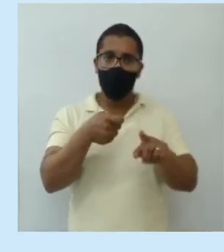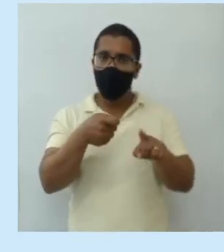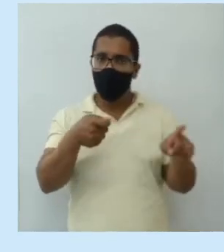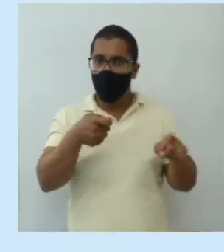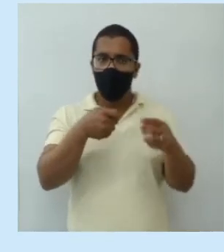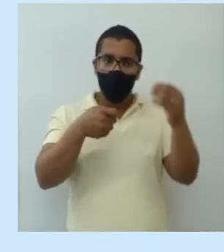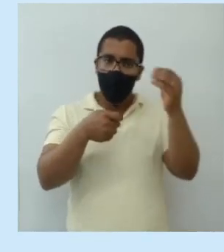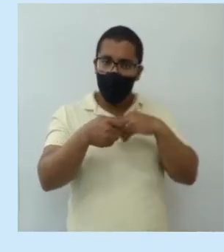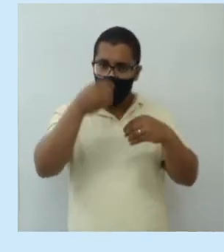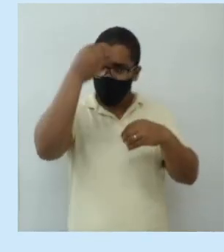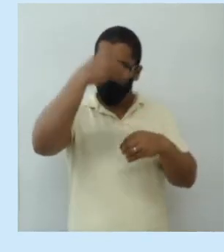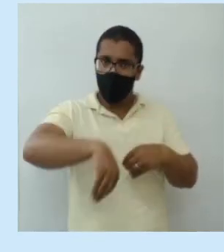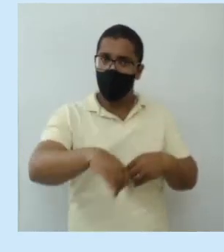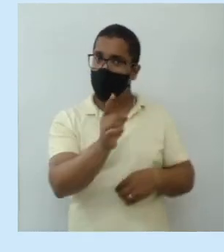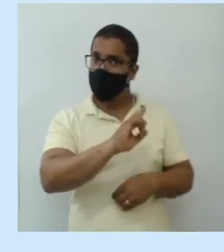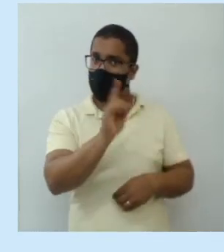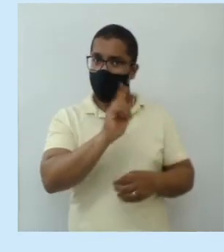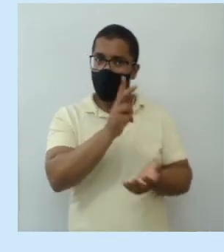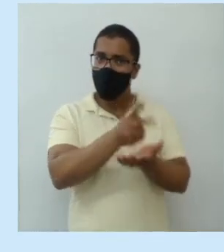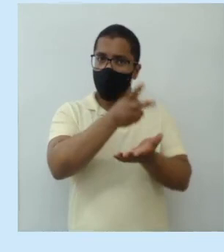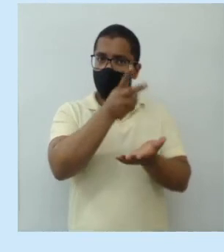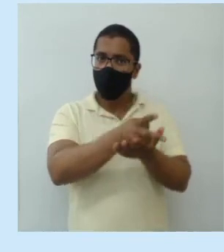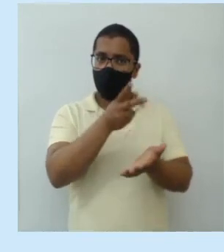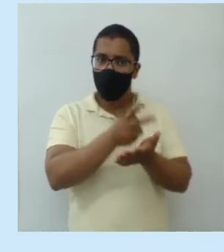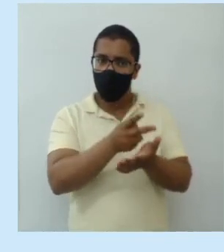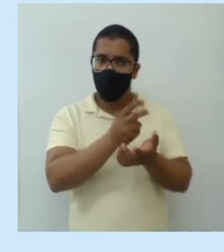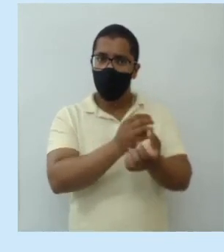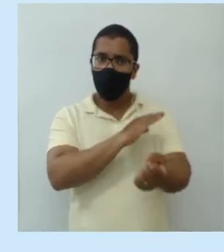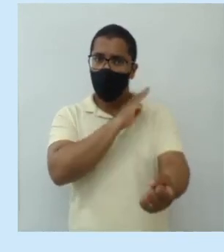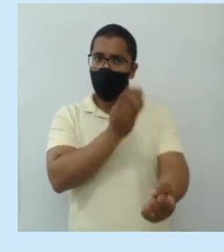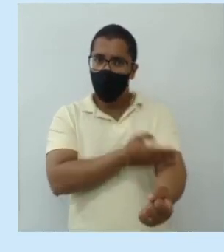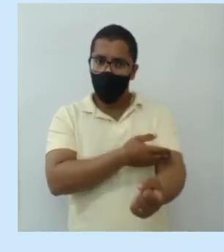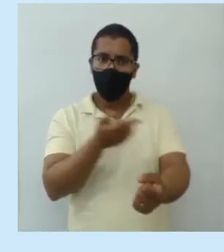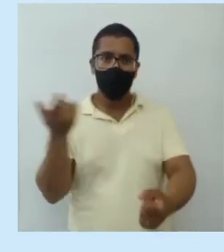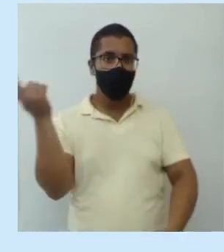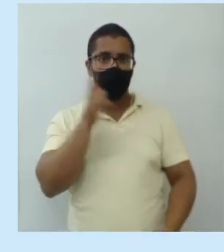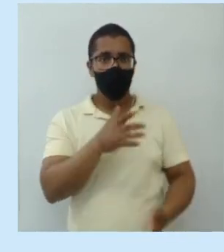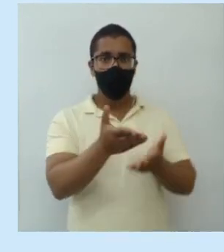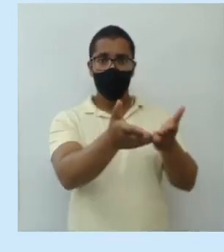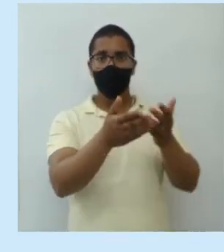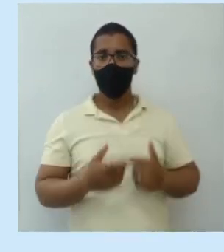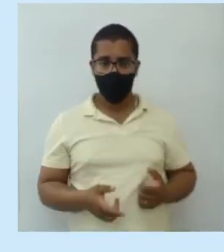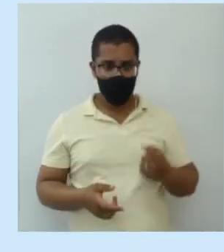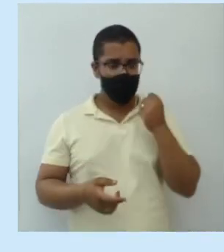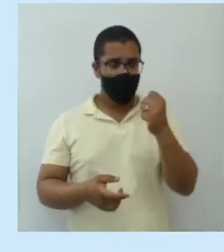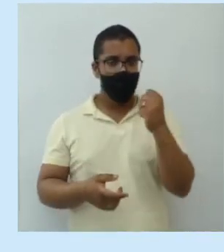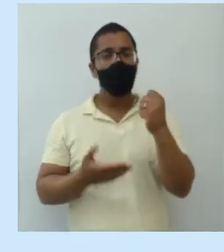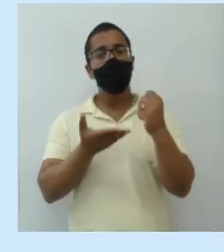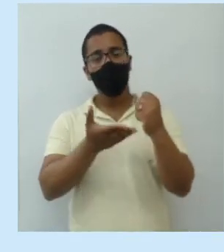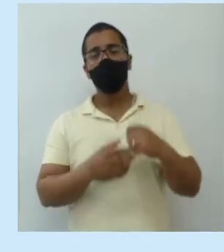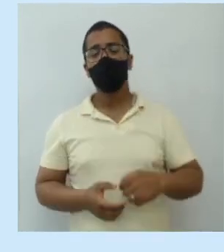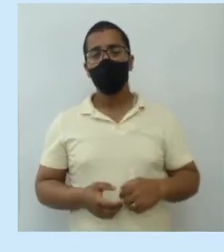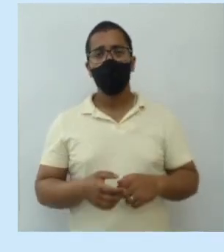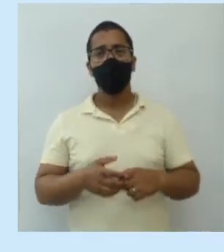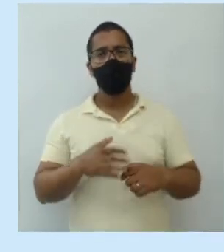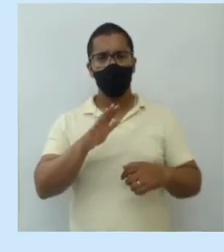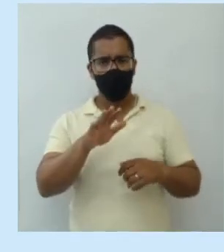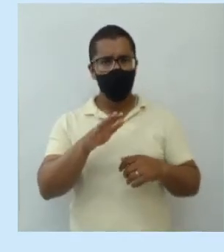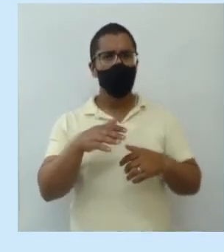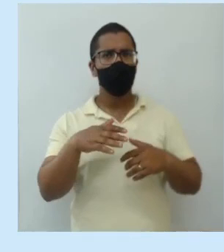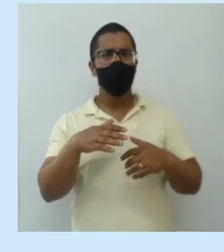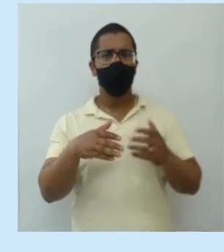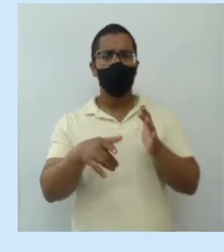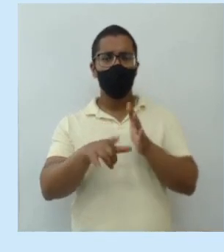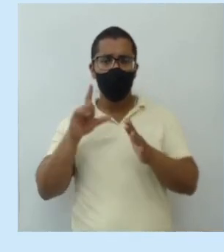eixo combativo, né, quando se fala em relação à vida urbana, né, os trabalhadores urbanos, ele vai sair do